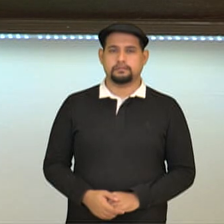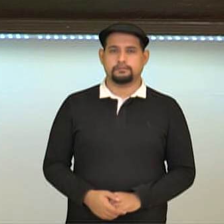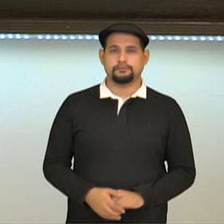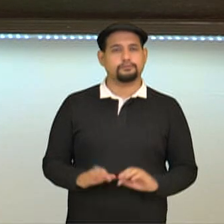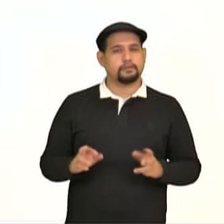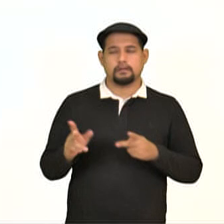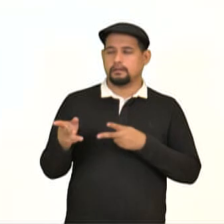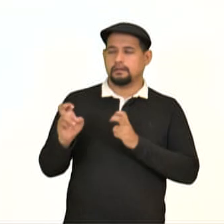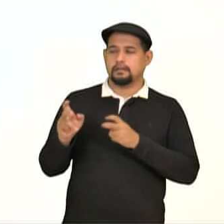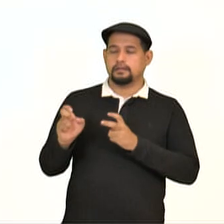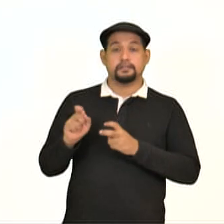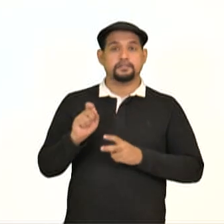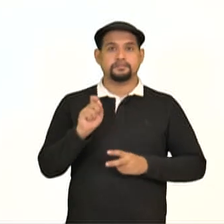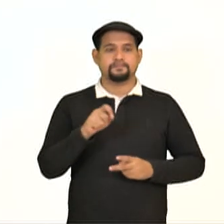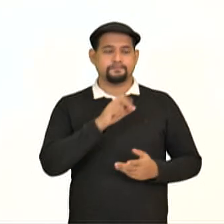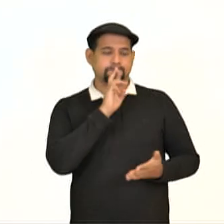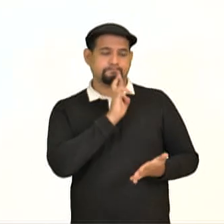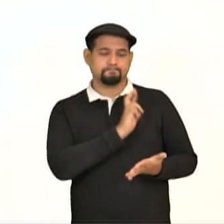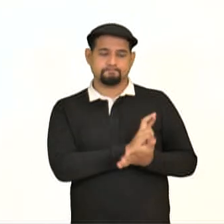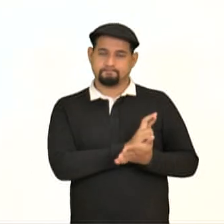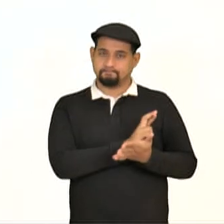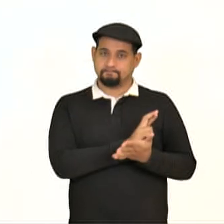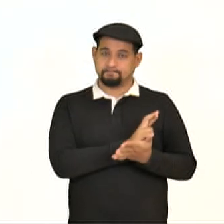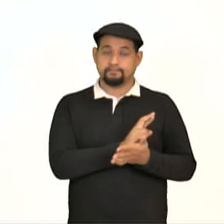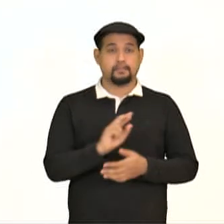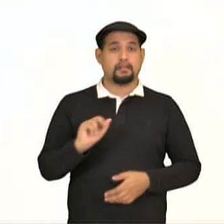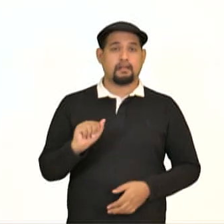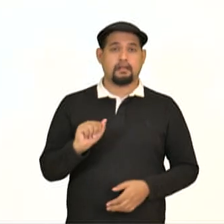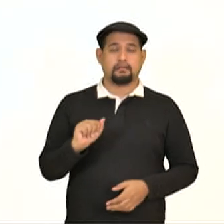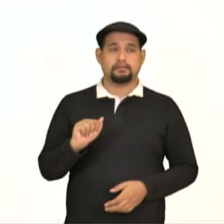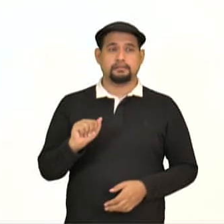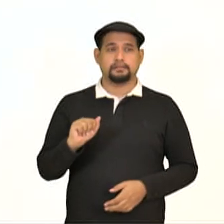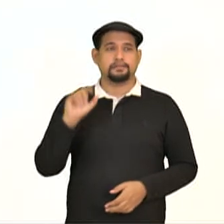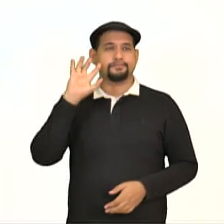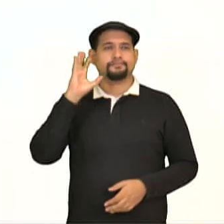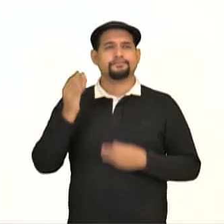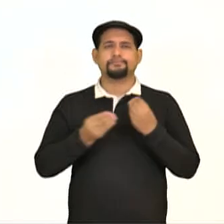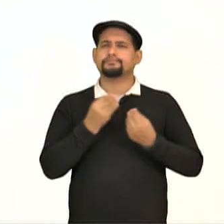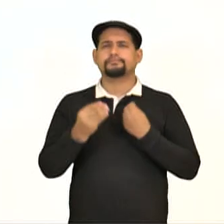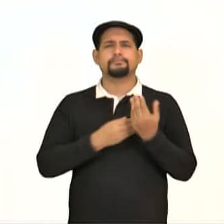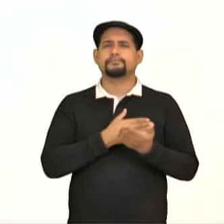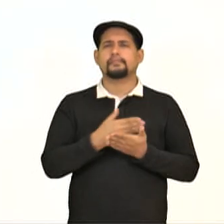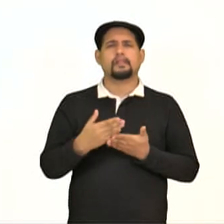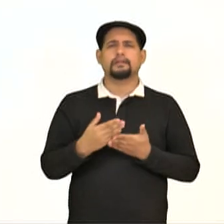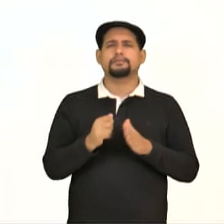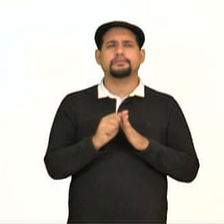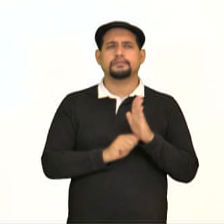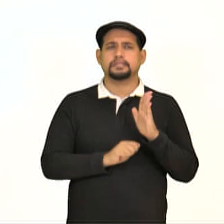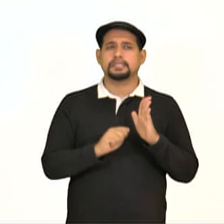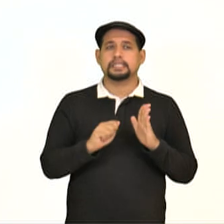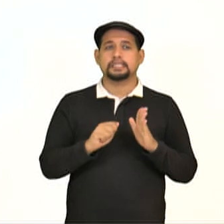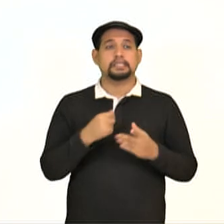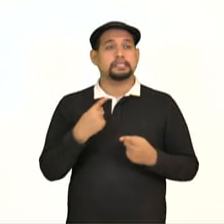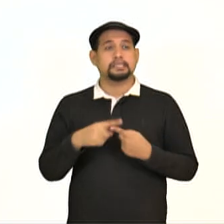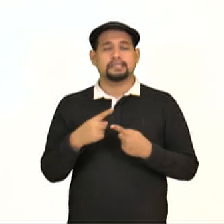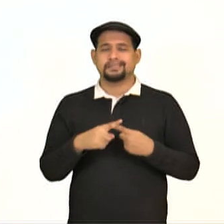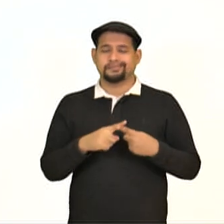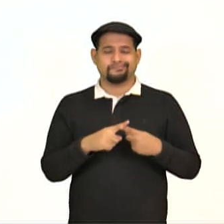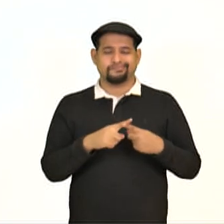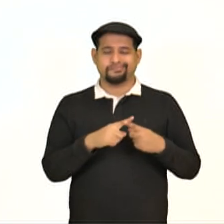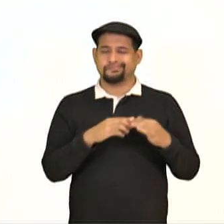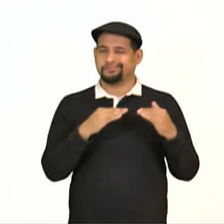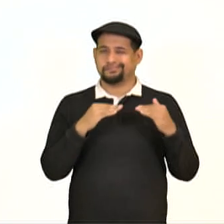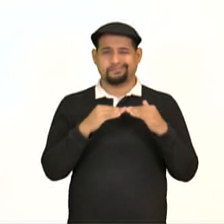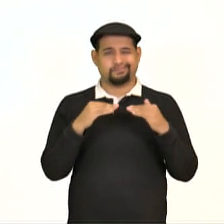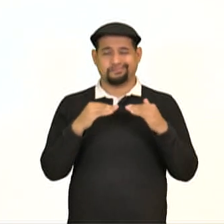Então, observem aqui que para a resposta da letra A, o que fato originou o texto, então foi a incompatibilidade entre um